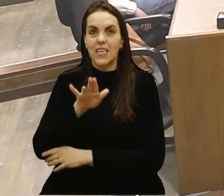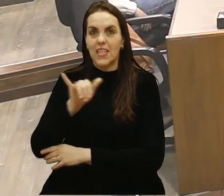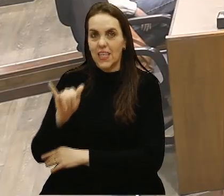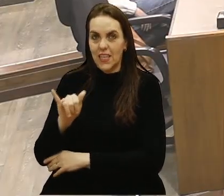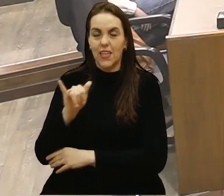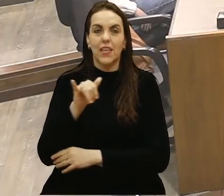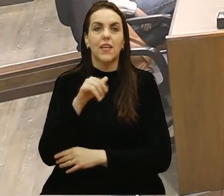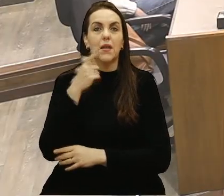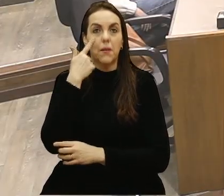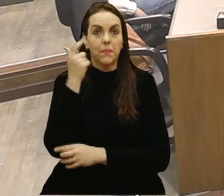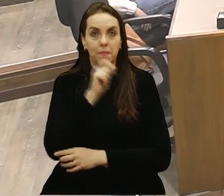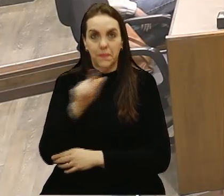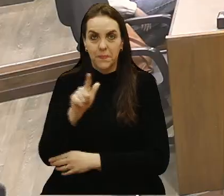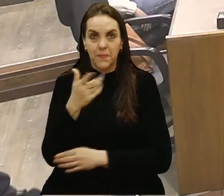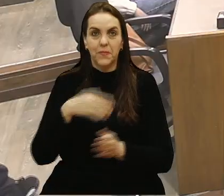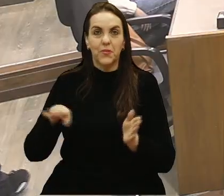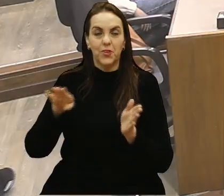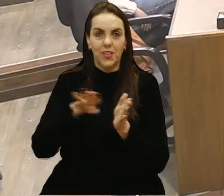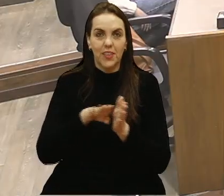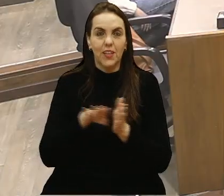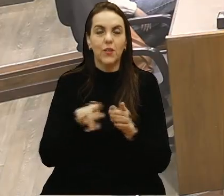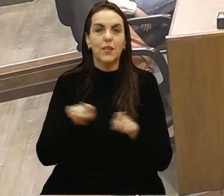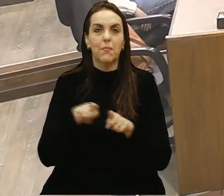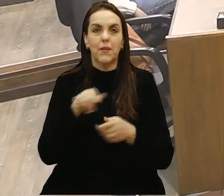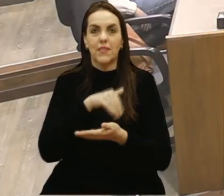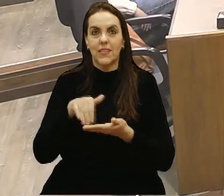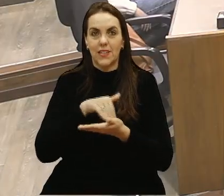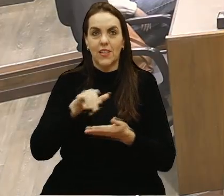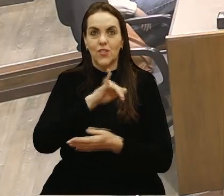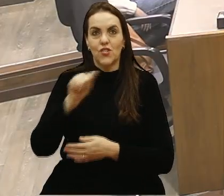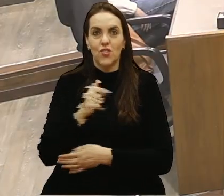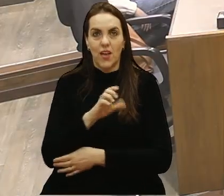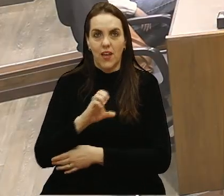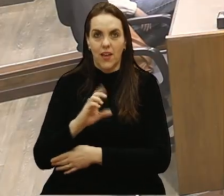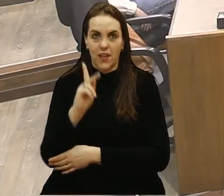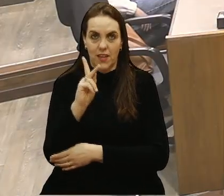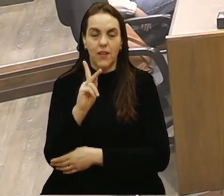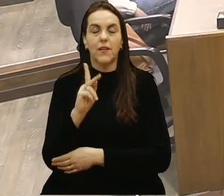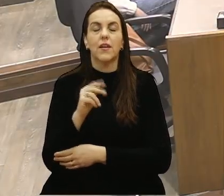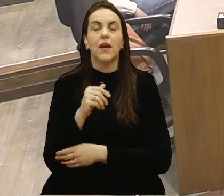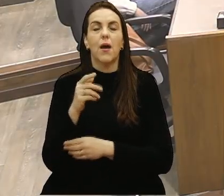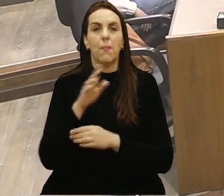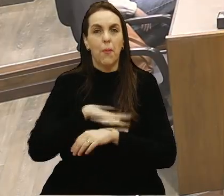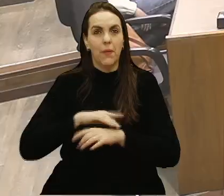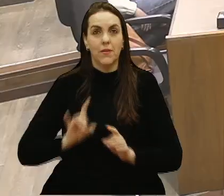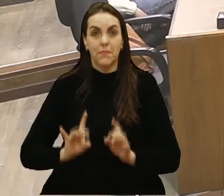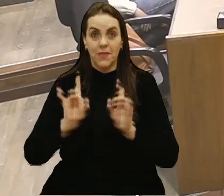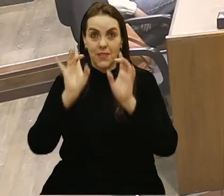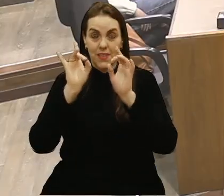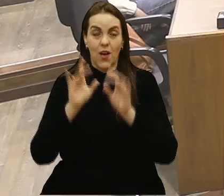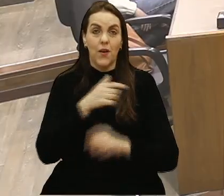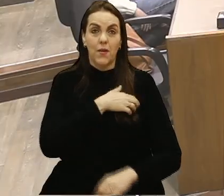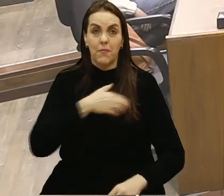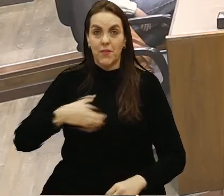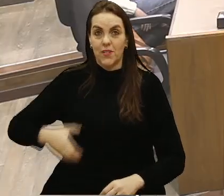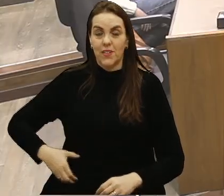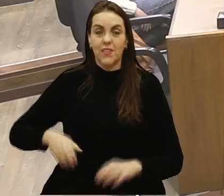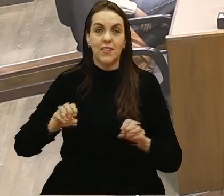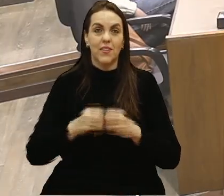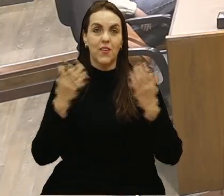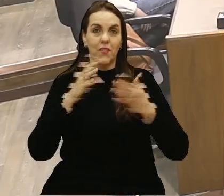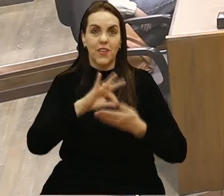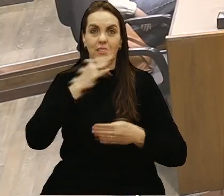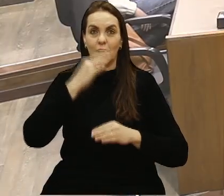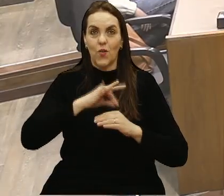conosco, mas eu quero fazer esse momento também especial de saudação às embaixatrizes da Festa da Uva que estão aqui conosco, a nossa